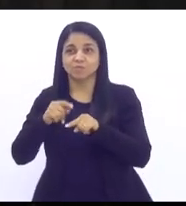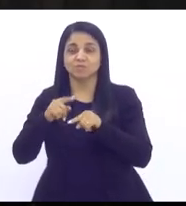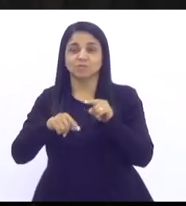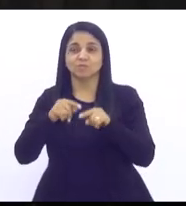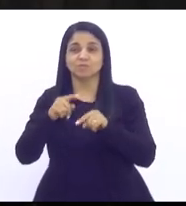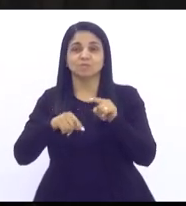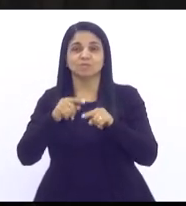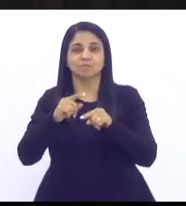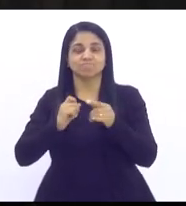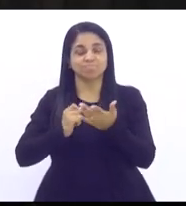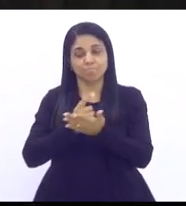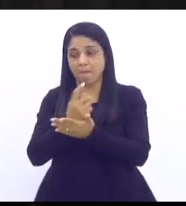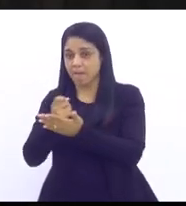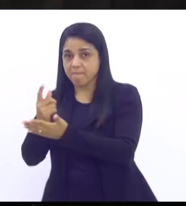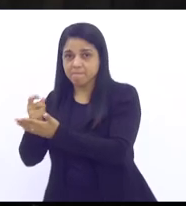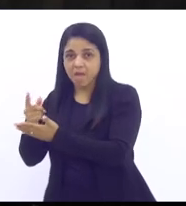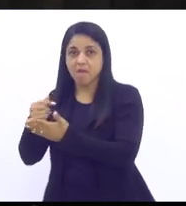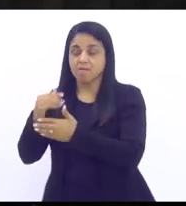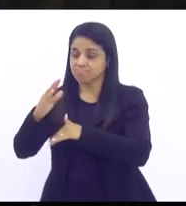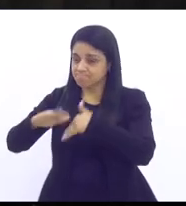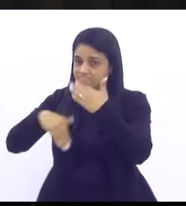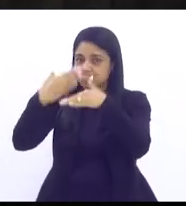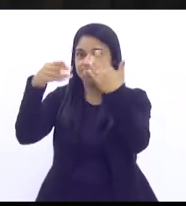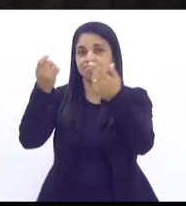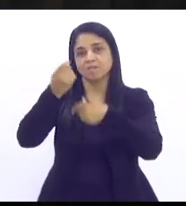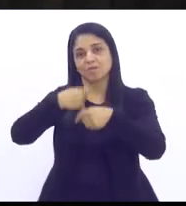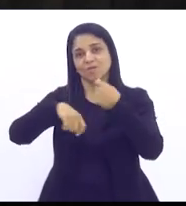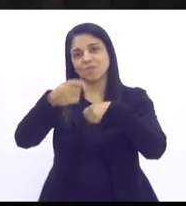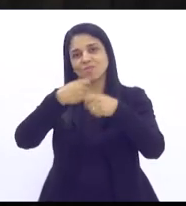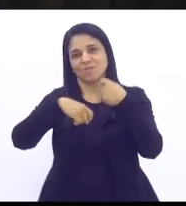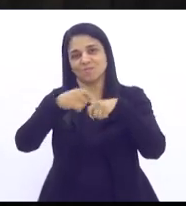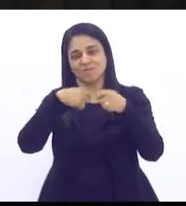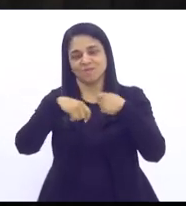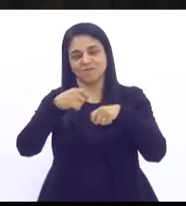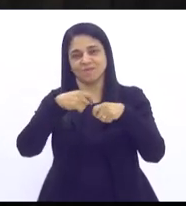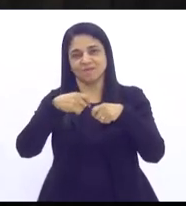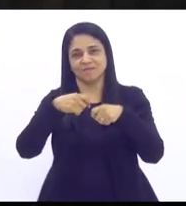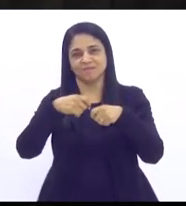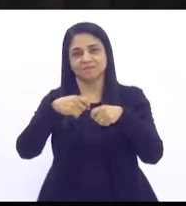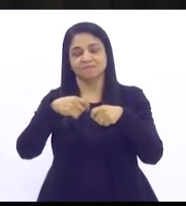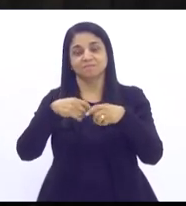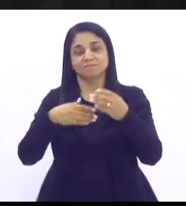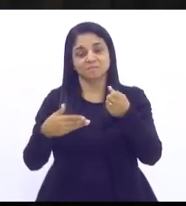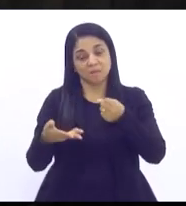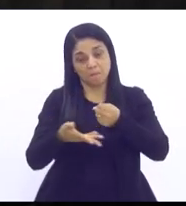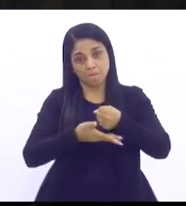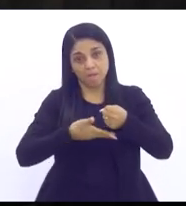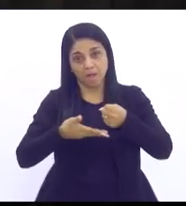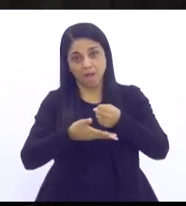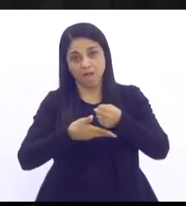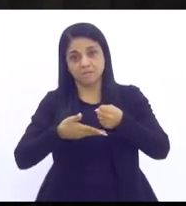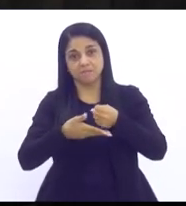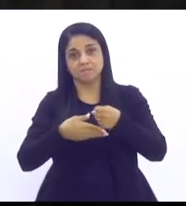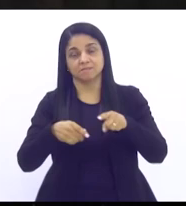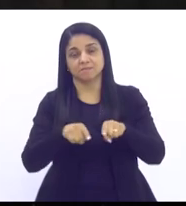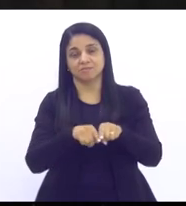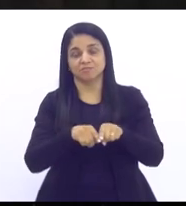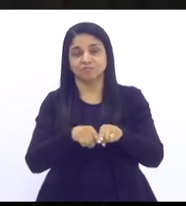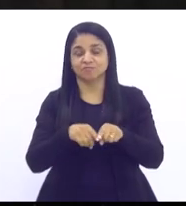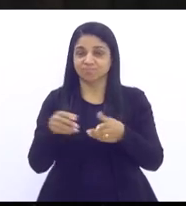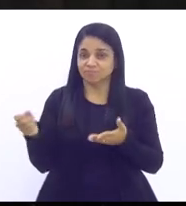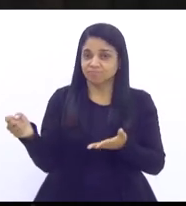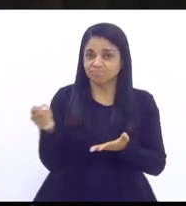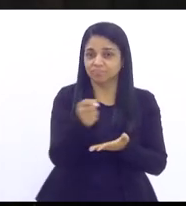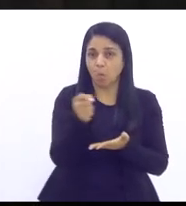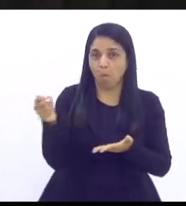a alavancar a economia e estabelecer mais bases produtivas, portanto, gerar mais